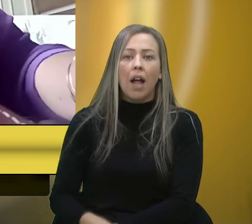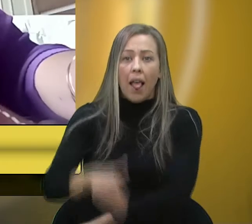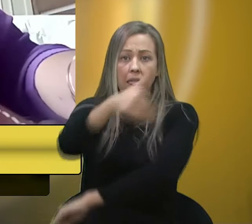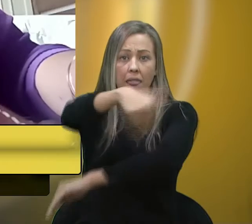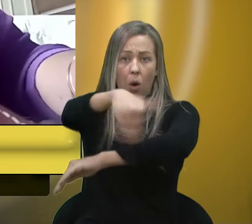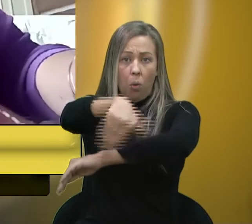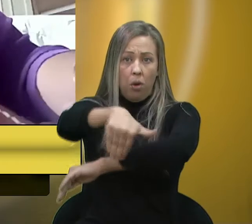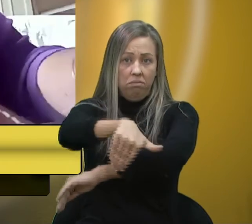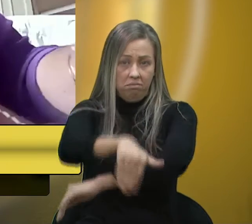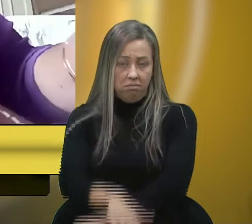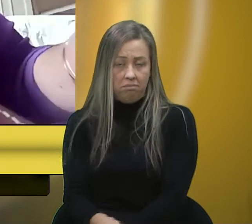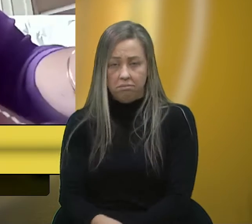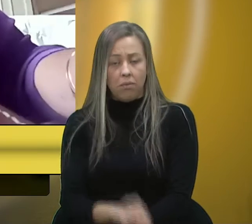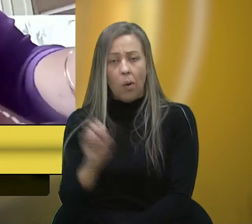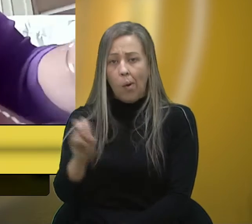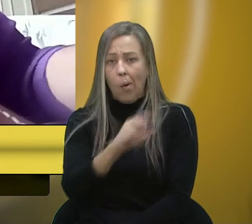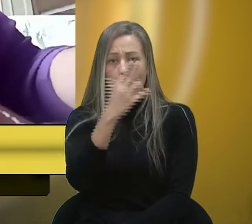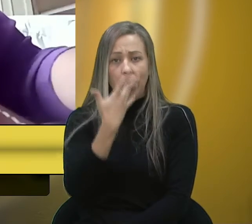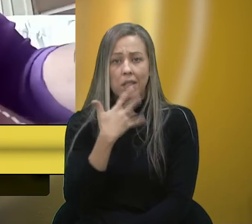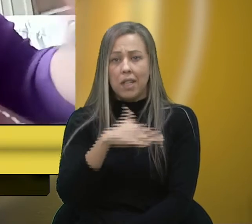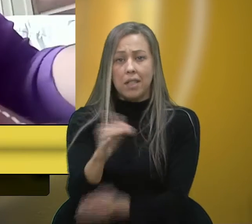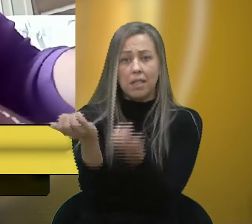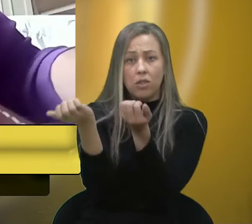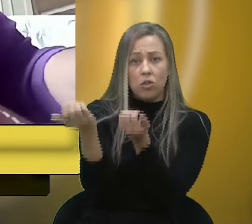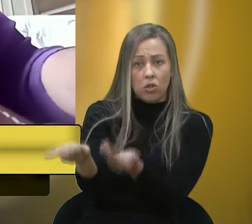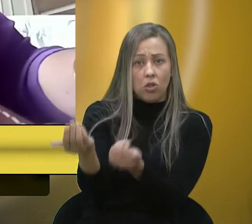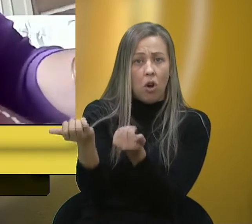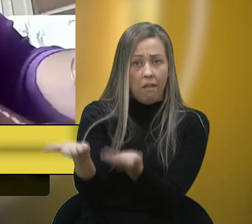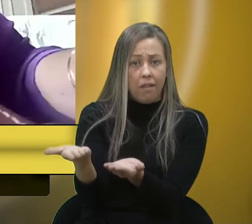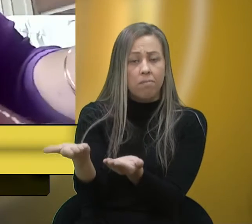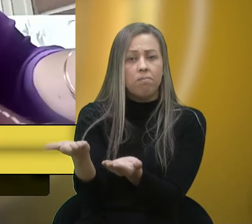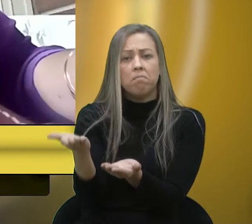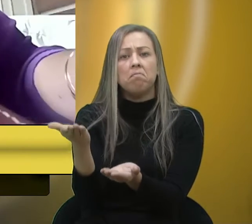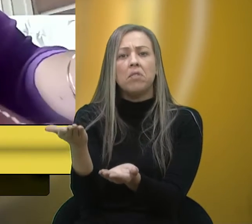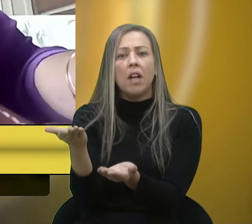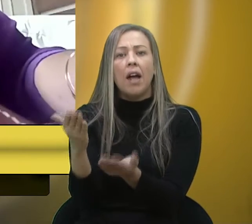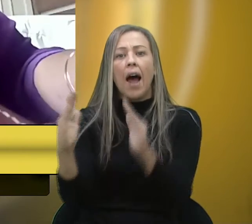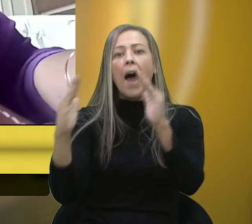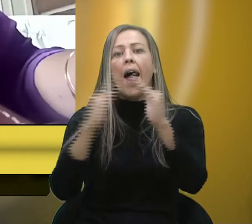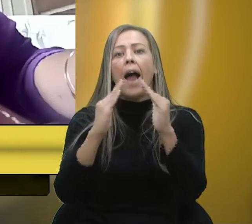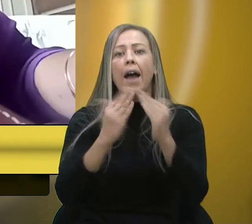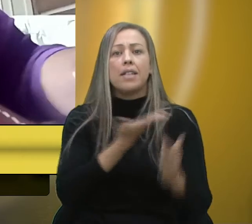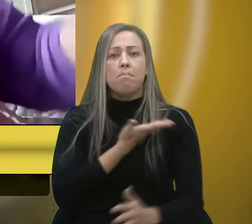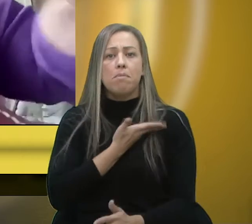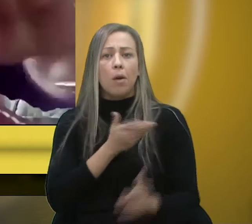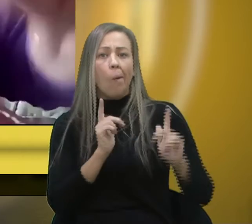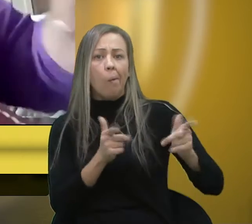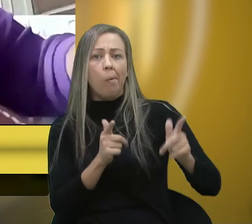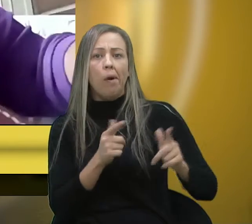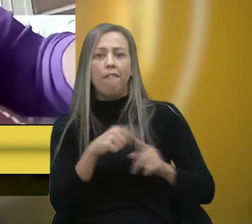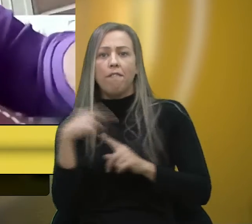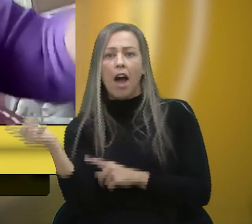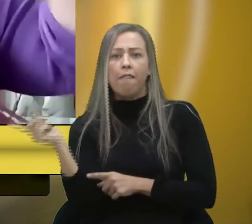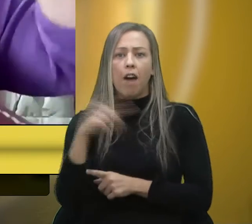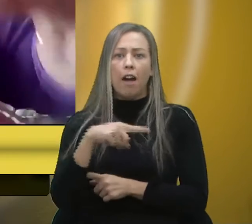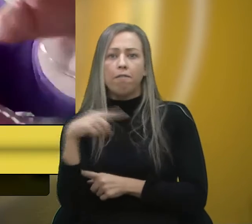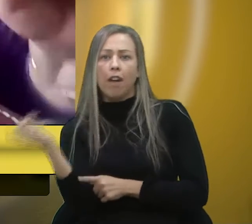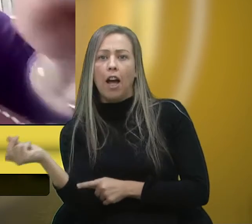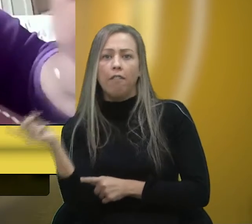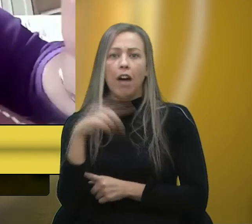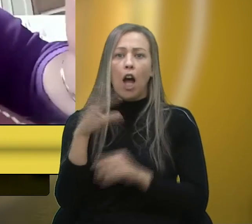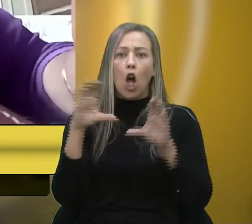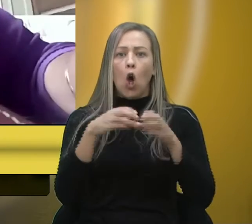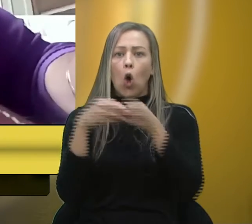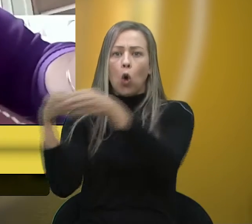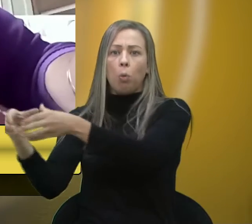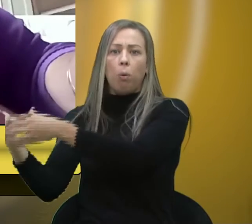rua, ou as crianças e adolescentes e jovens estão na casa de amigos que vão e vêm em vários